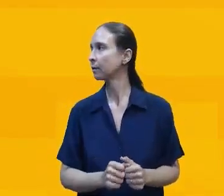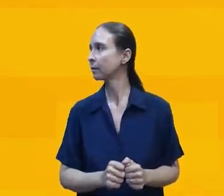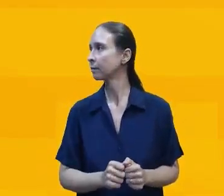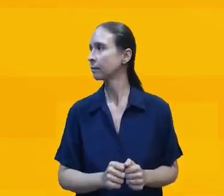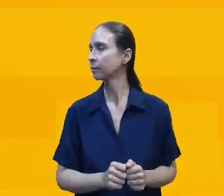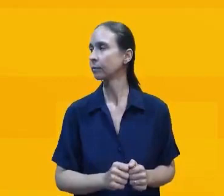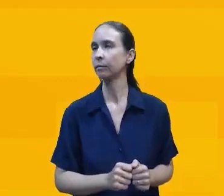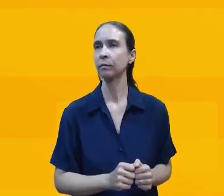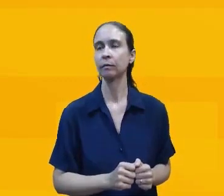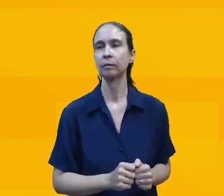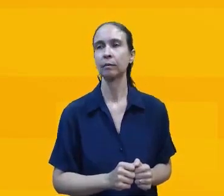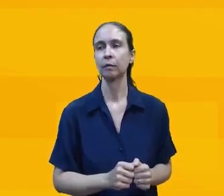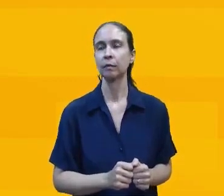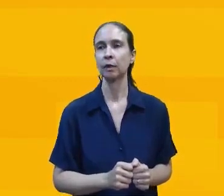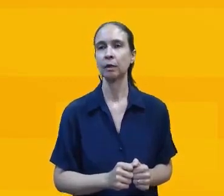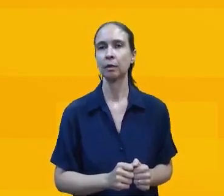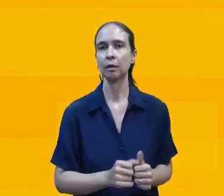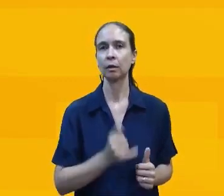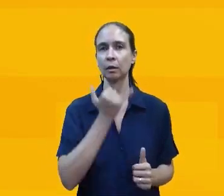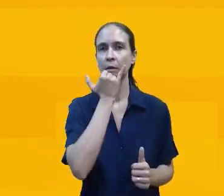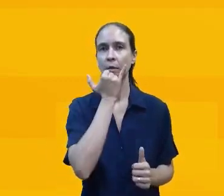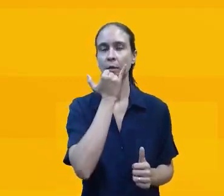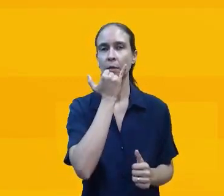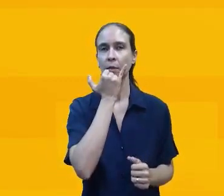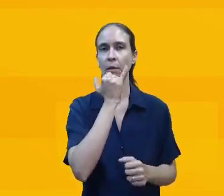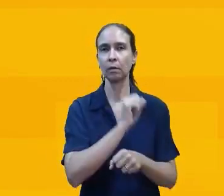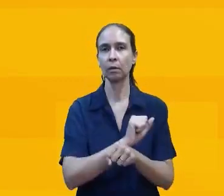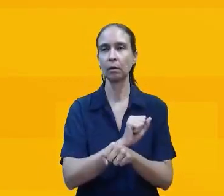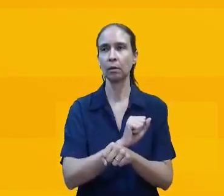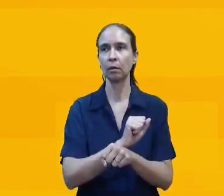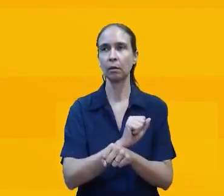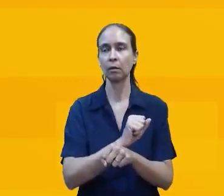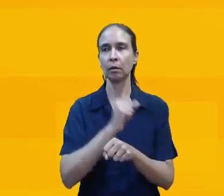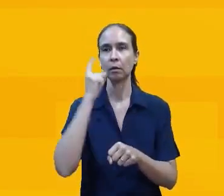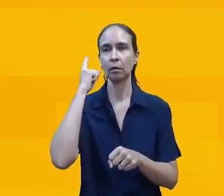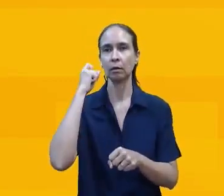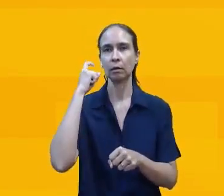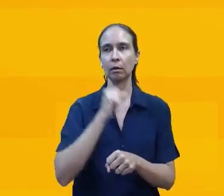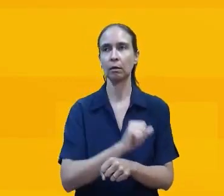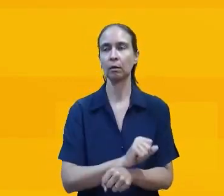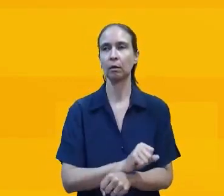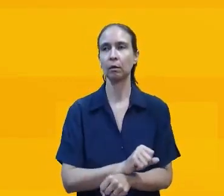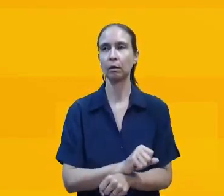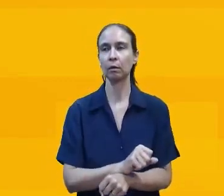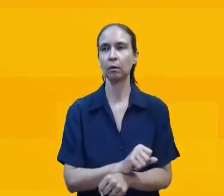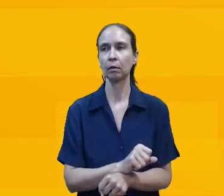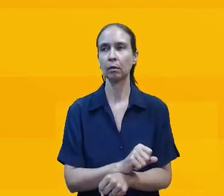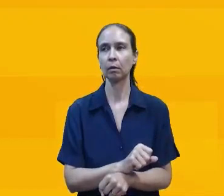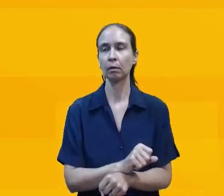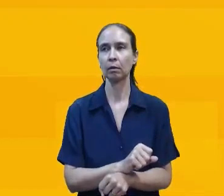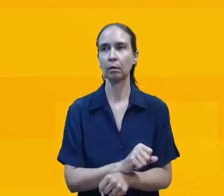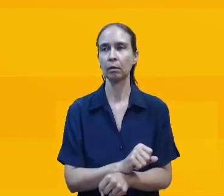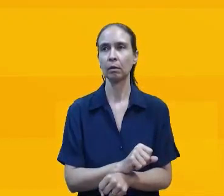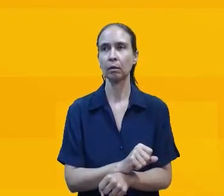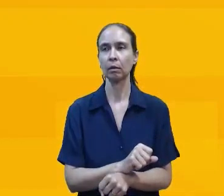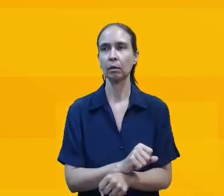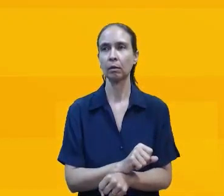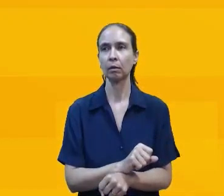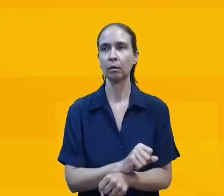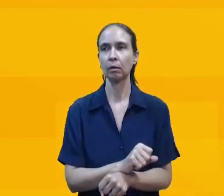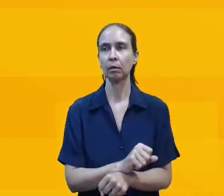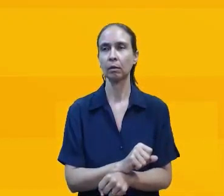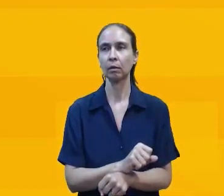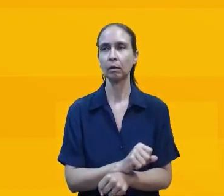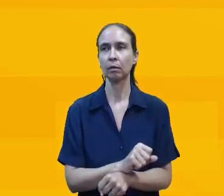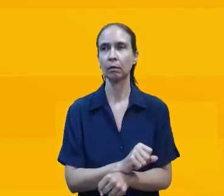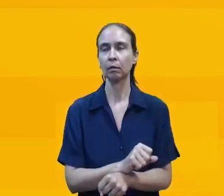né? Assim, uma outra coisa que eu gostaria de mencionar é a parte de qualidade de